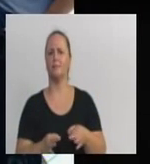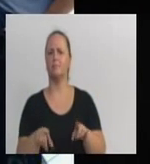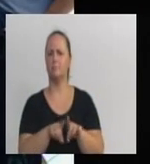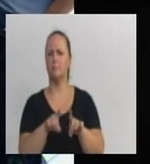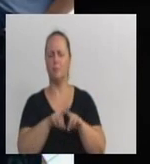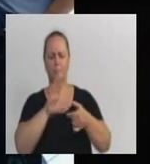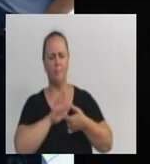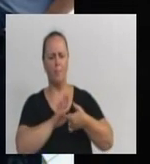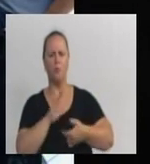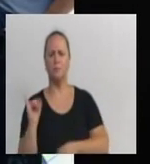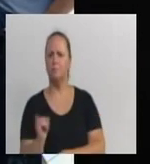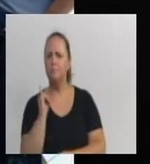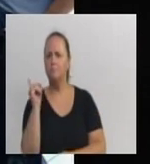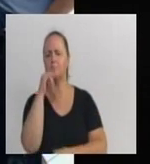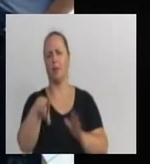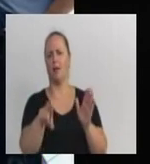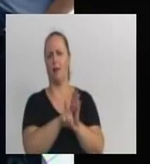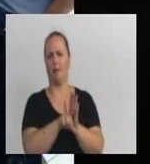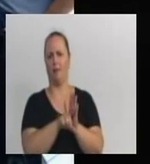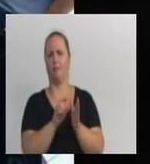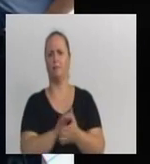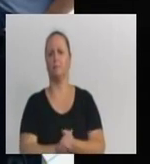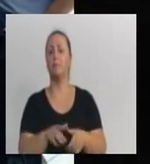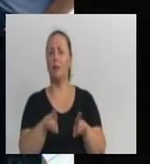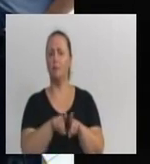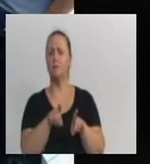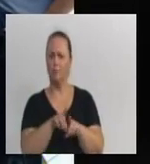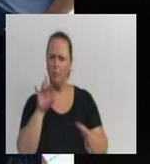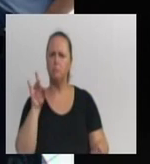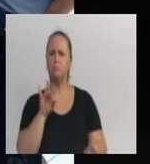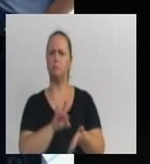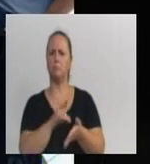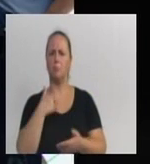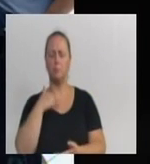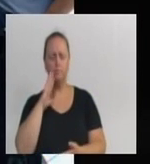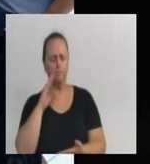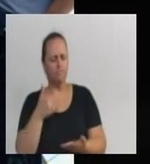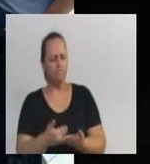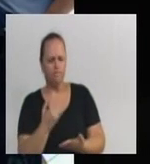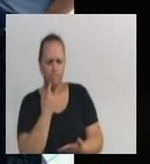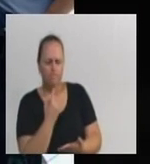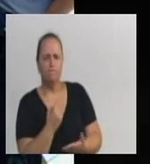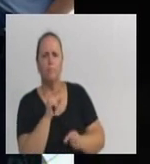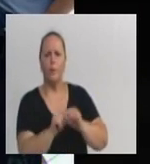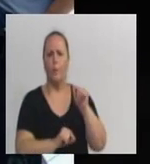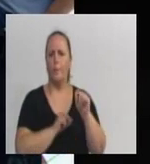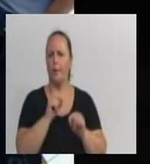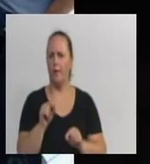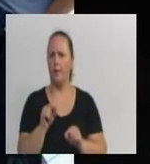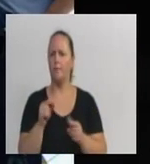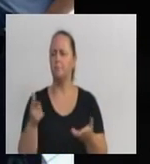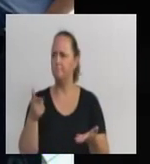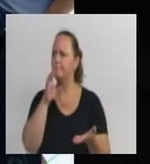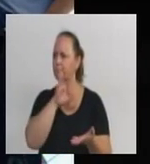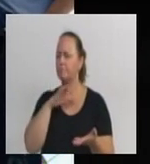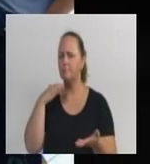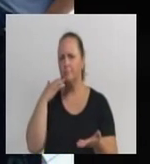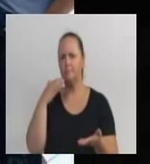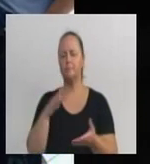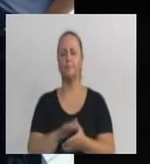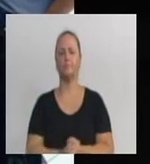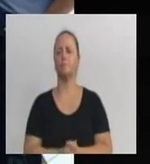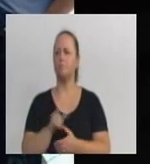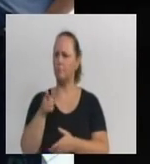da legislação. E uma das coisas que me chamou bastante atenção é, vereador César Sim, Vossa Excelência, que também